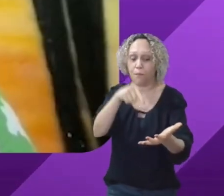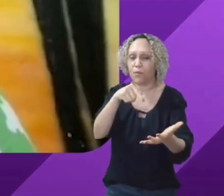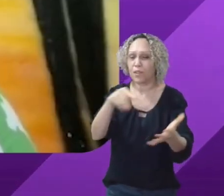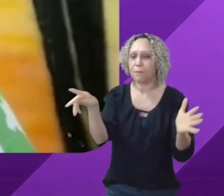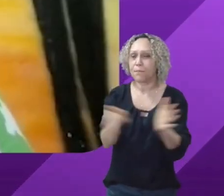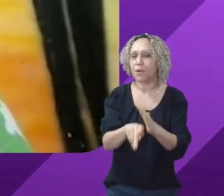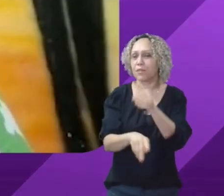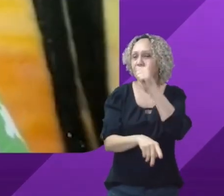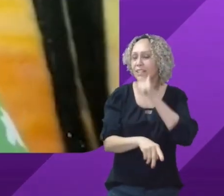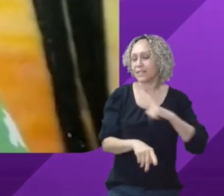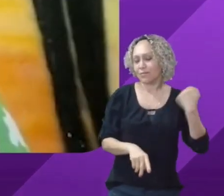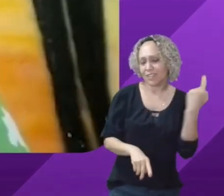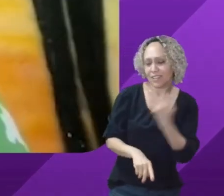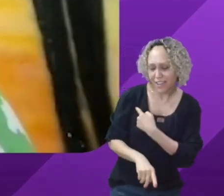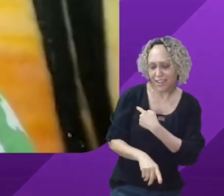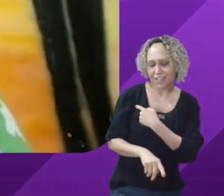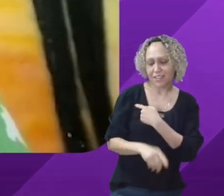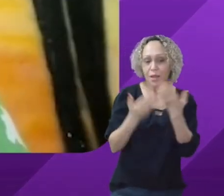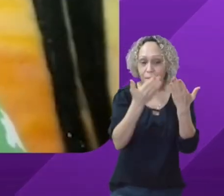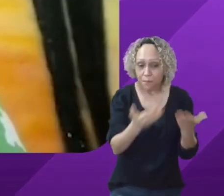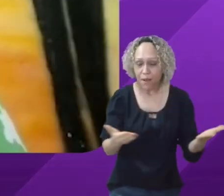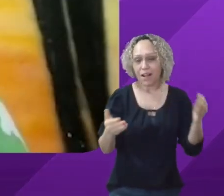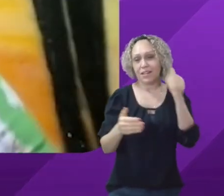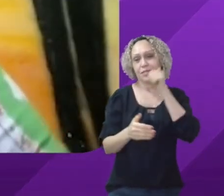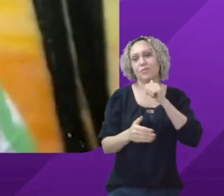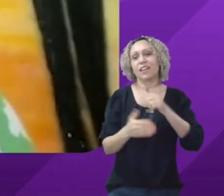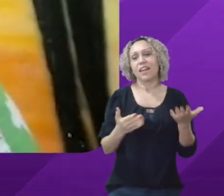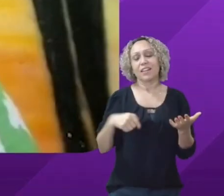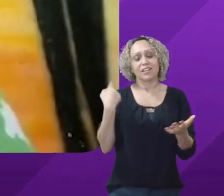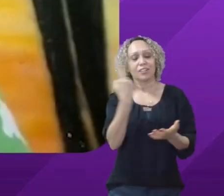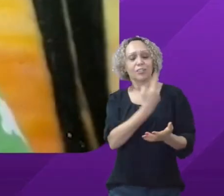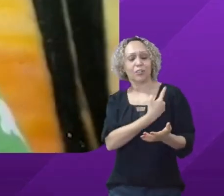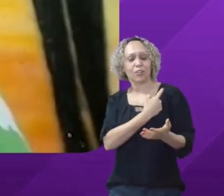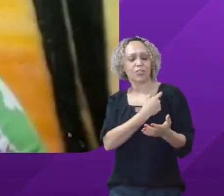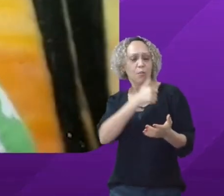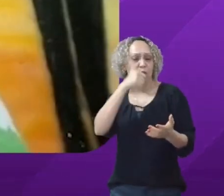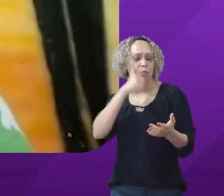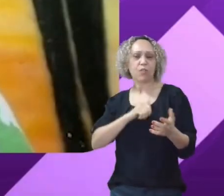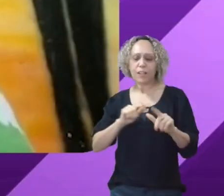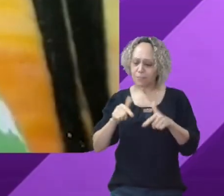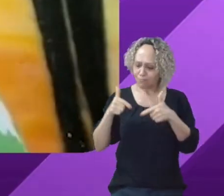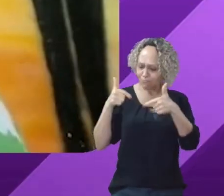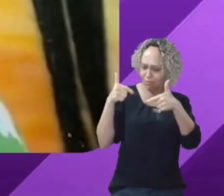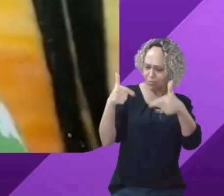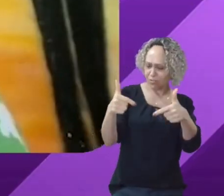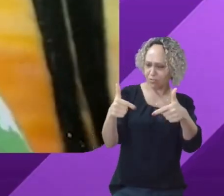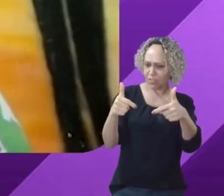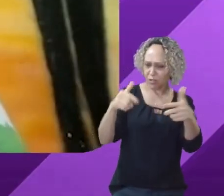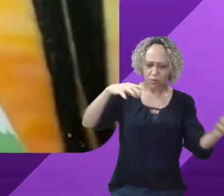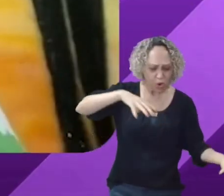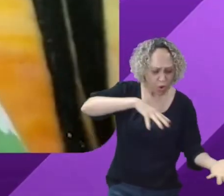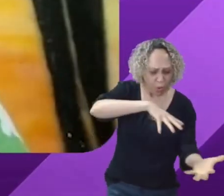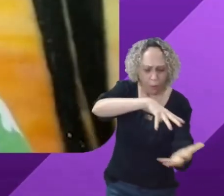mulheres. Somos mulheres na construção de um novo mundo com um olhar feminino.